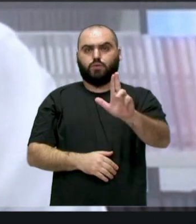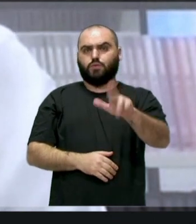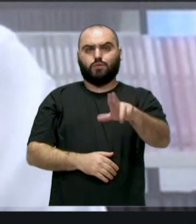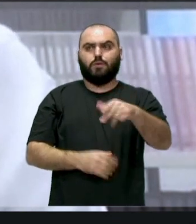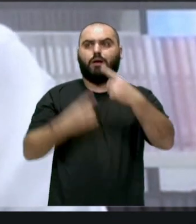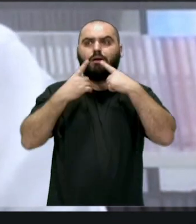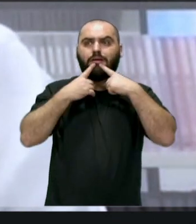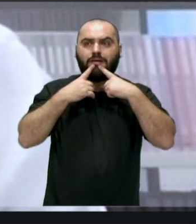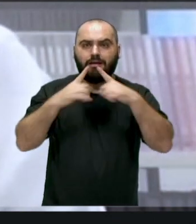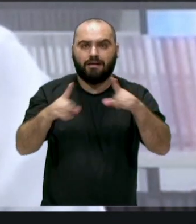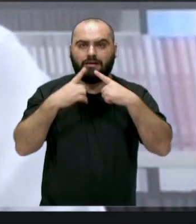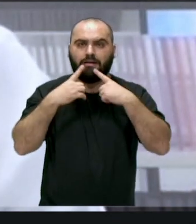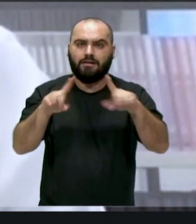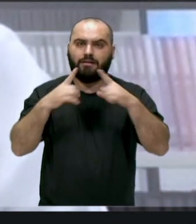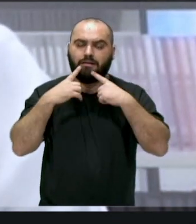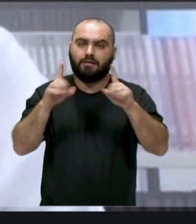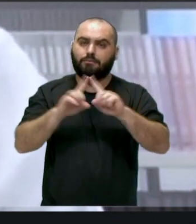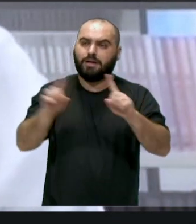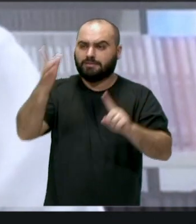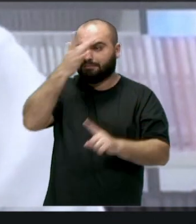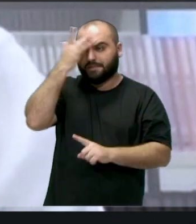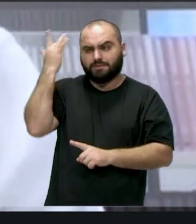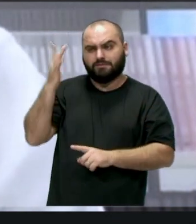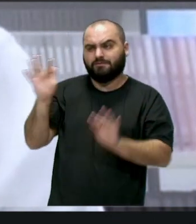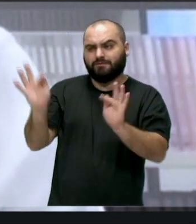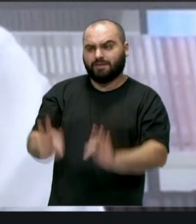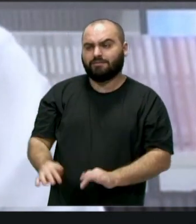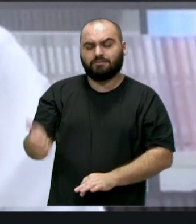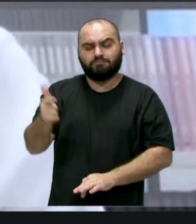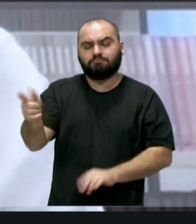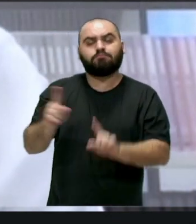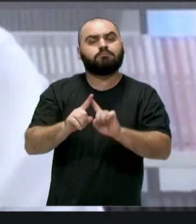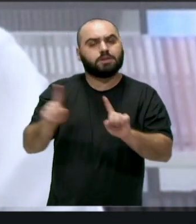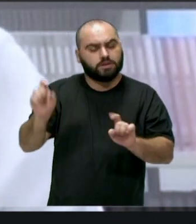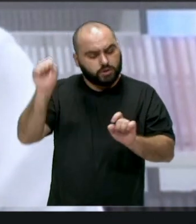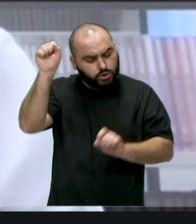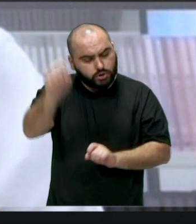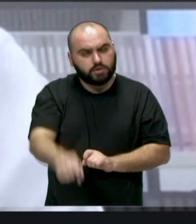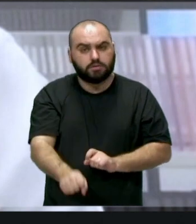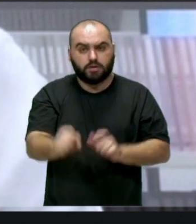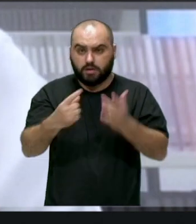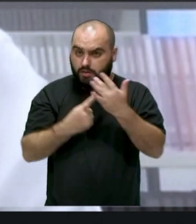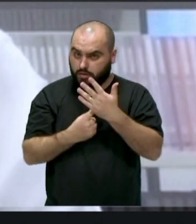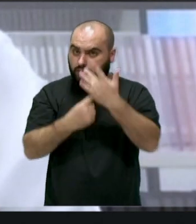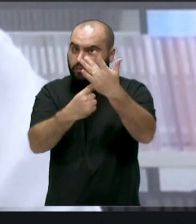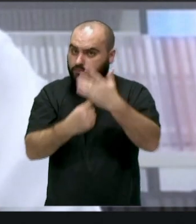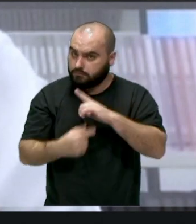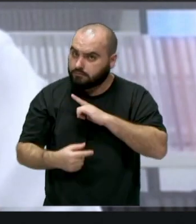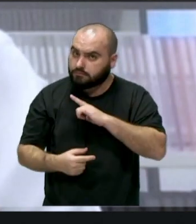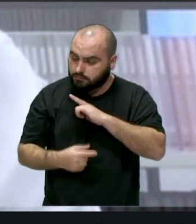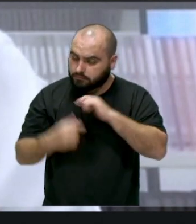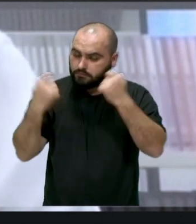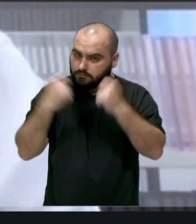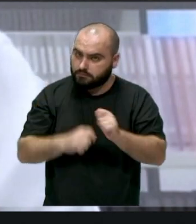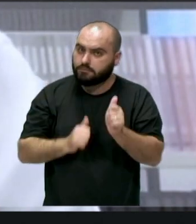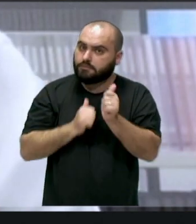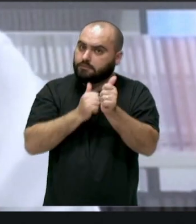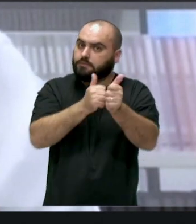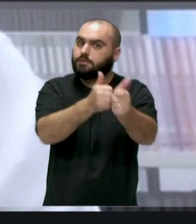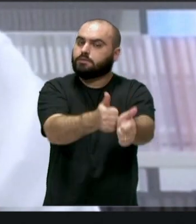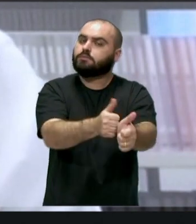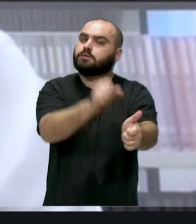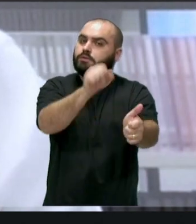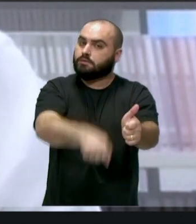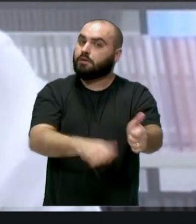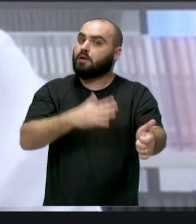né? Principalmente às críticas dos insatisfeitos. Nós não temos dúvida de que a tecnologia está aí, nós temos que acompanhar a evolução da